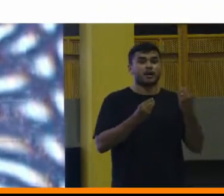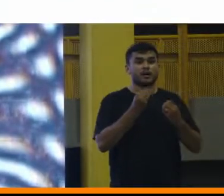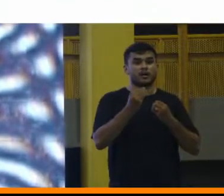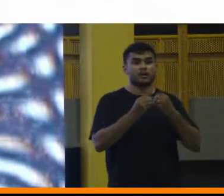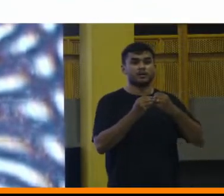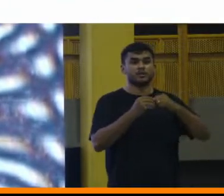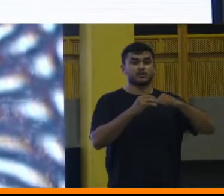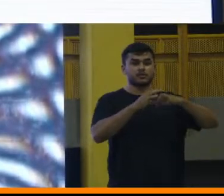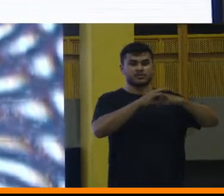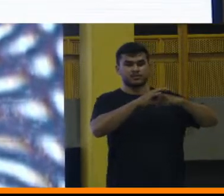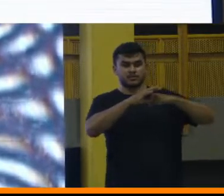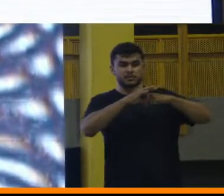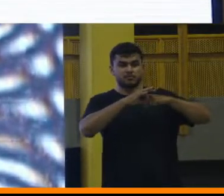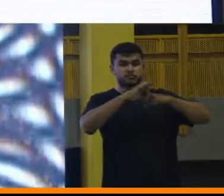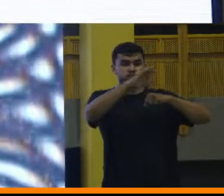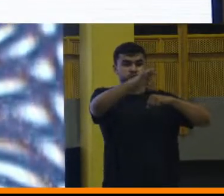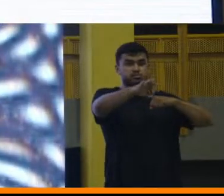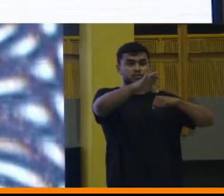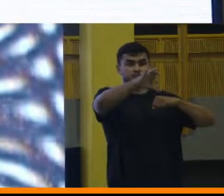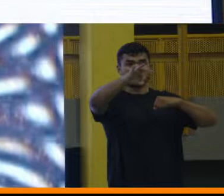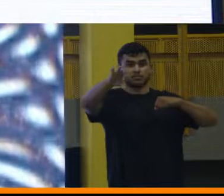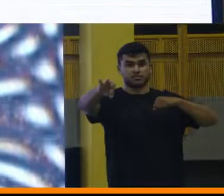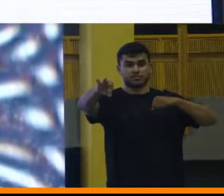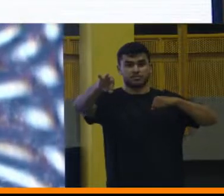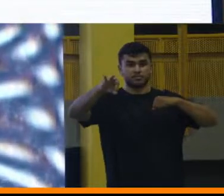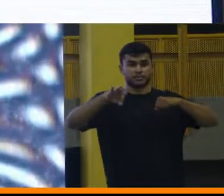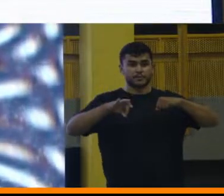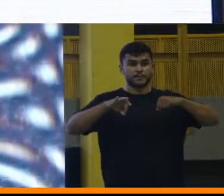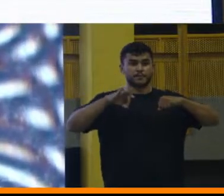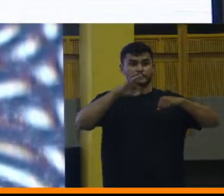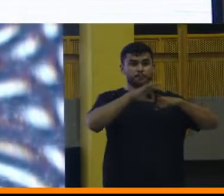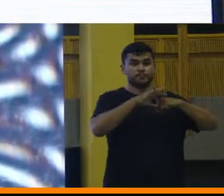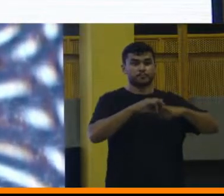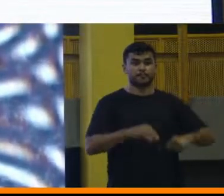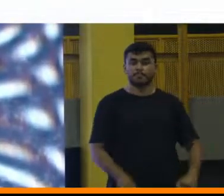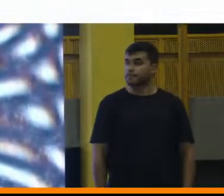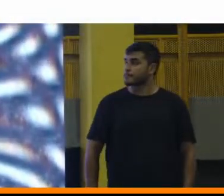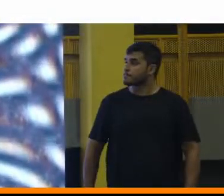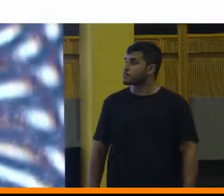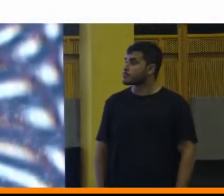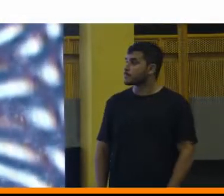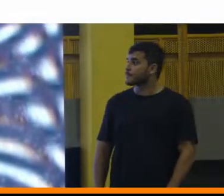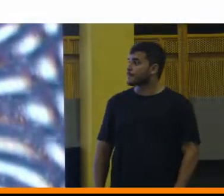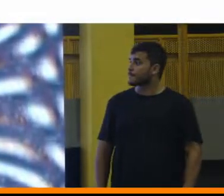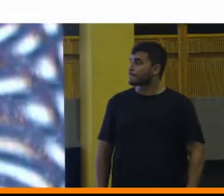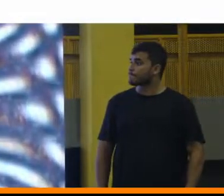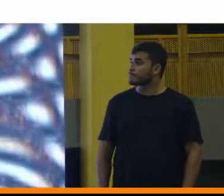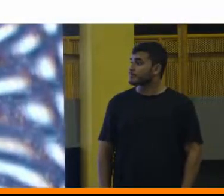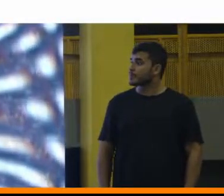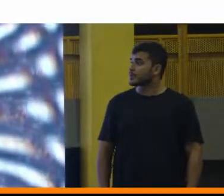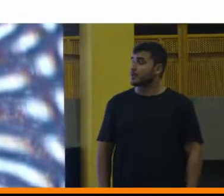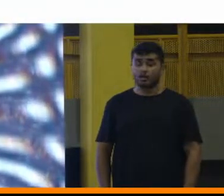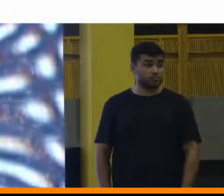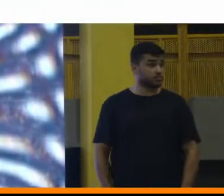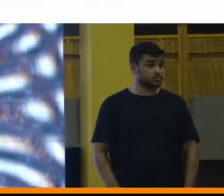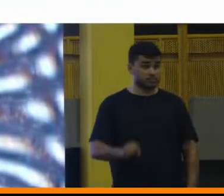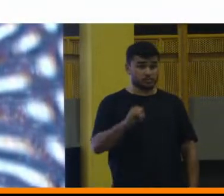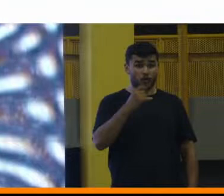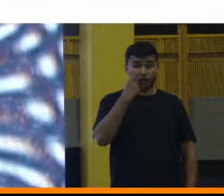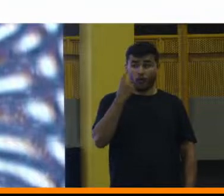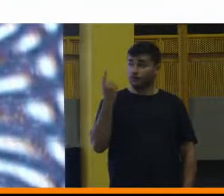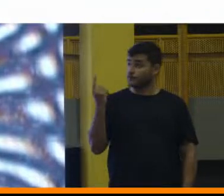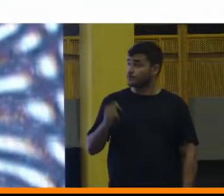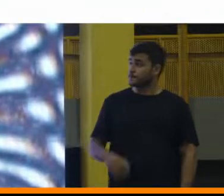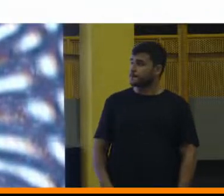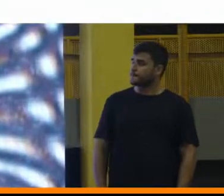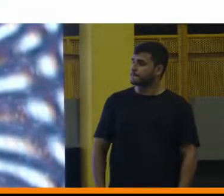Tipo, está aqui o objeto, enquanto eu faço força, ele se move. Parei de